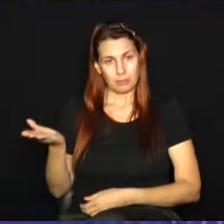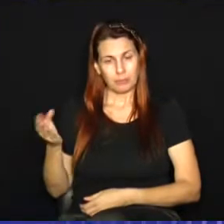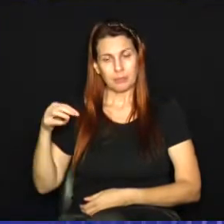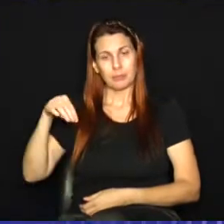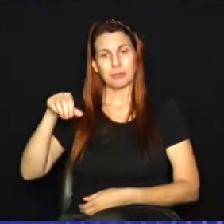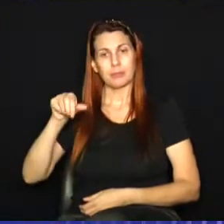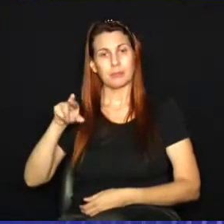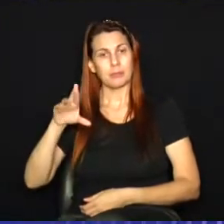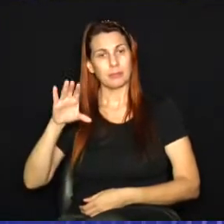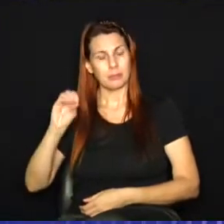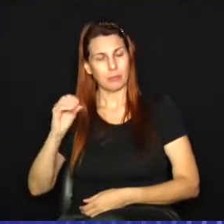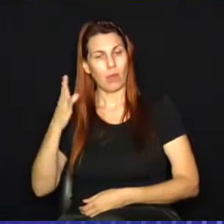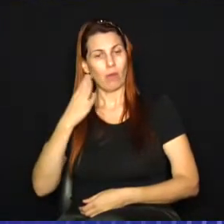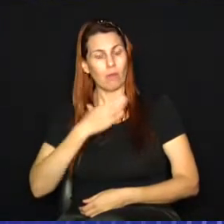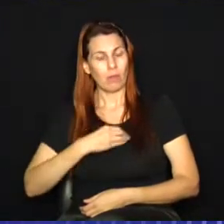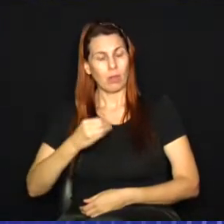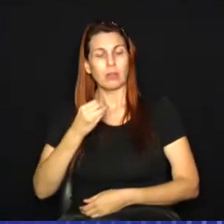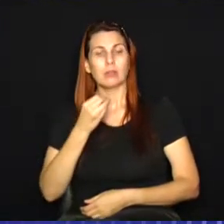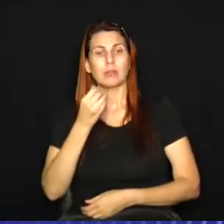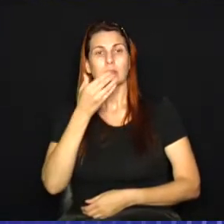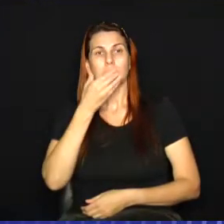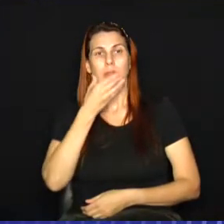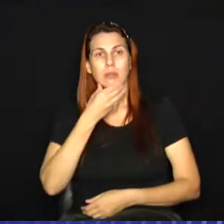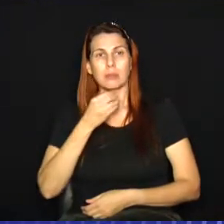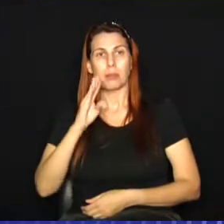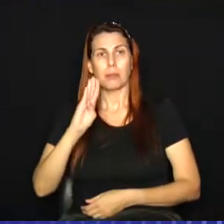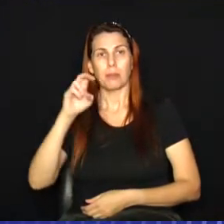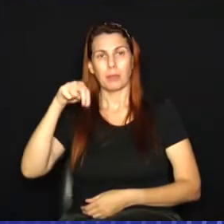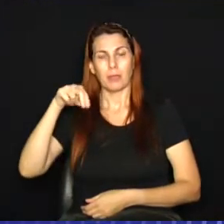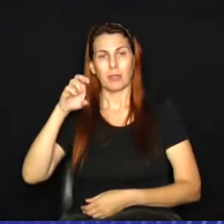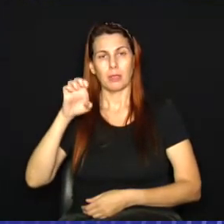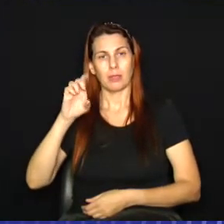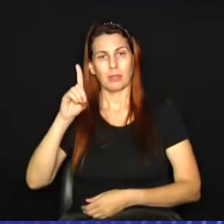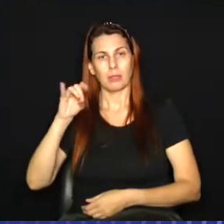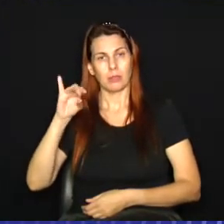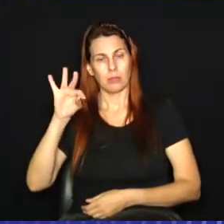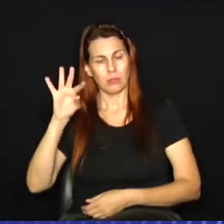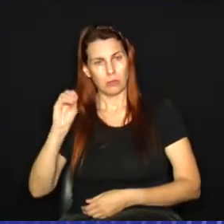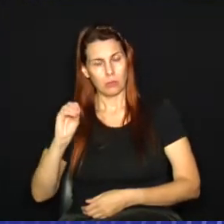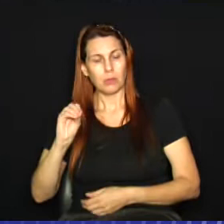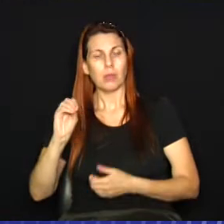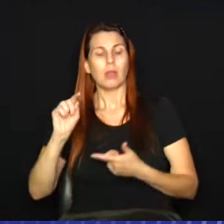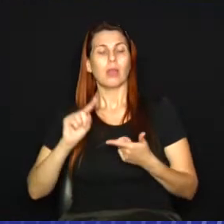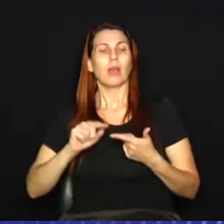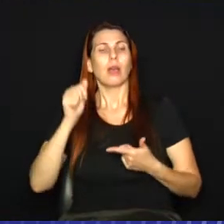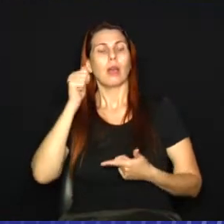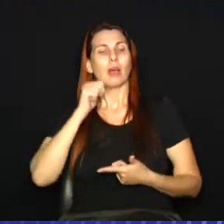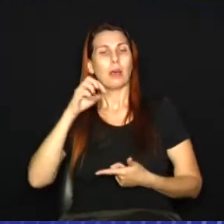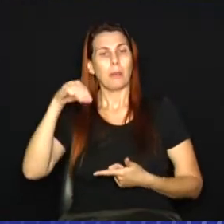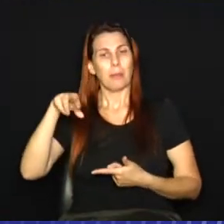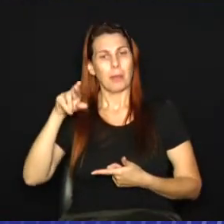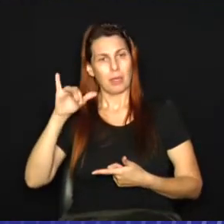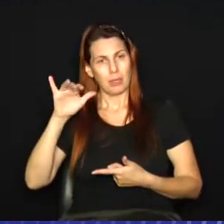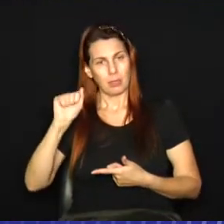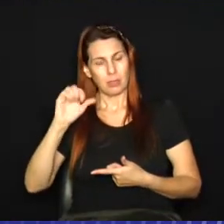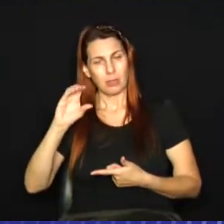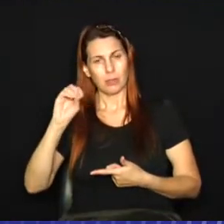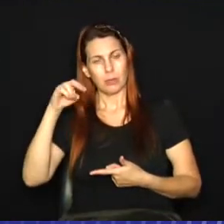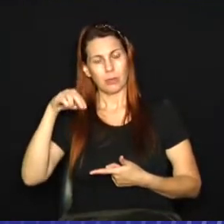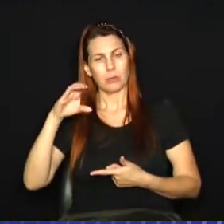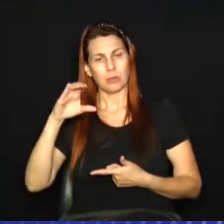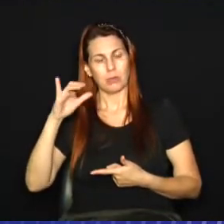é filho de Benedito Amstalden, em memória, Maria Conceição Ferraz Amstalden, também em